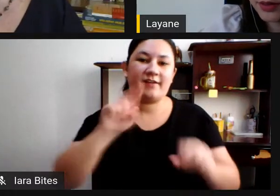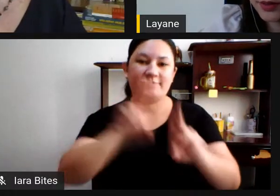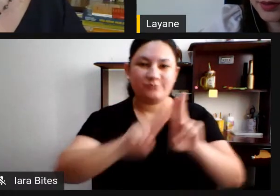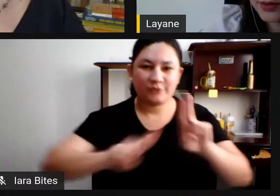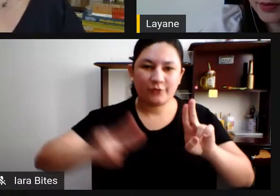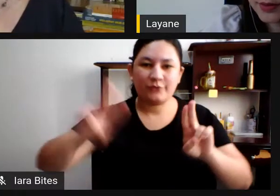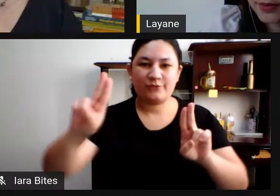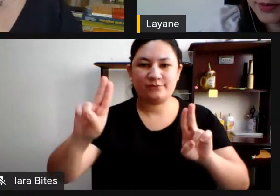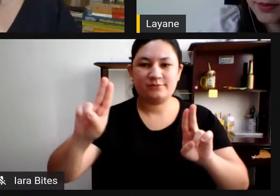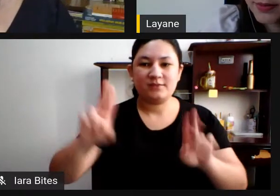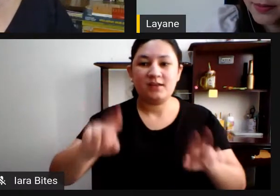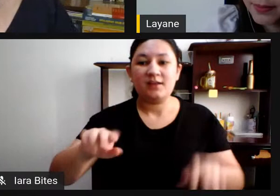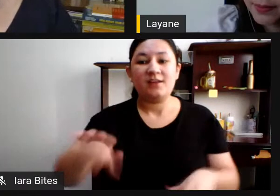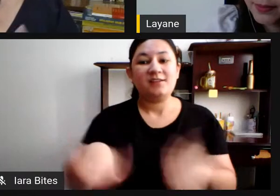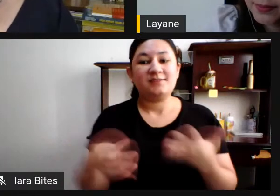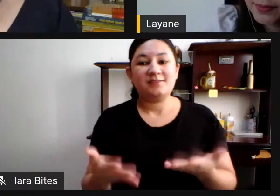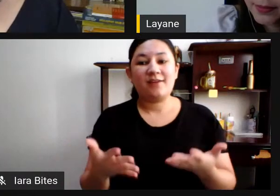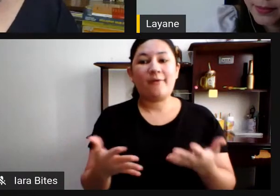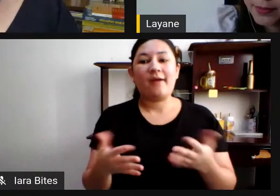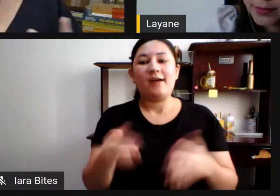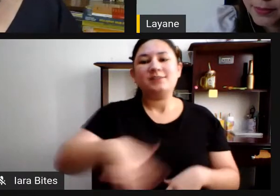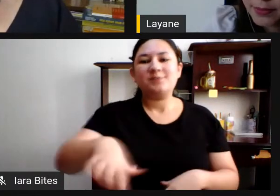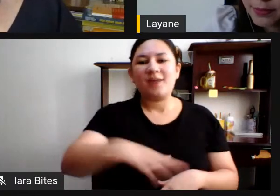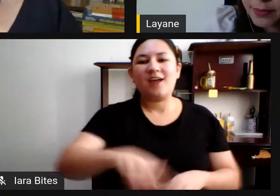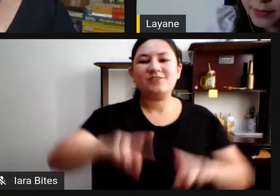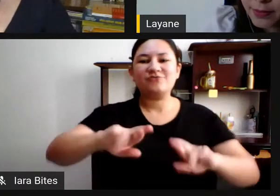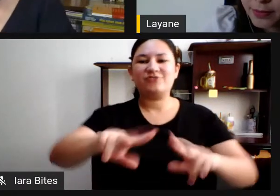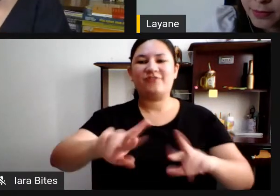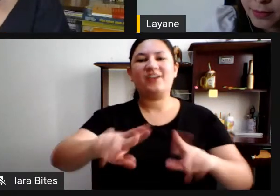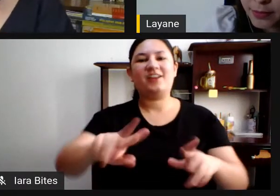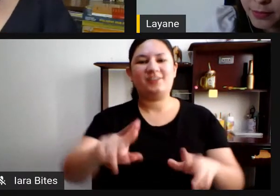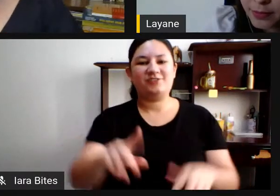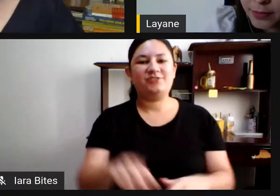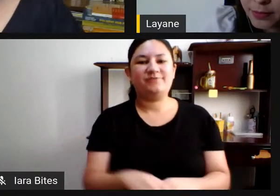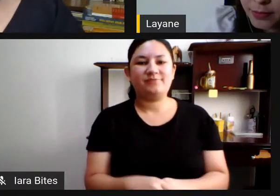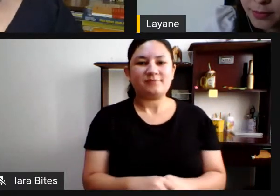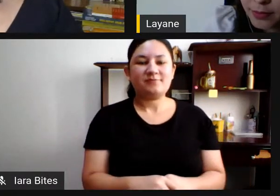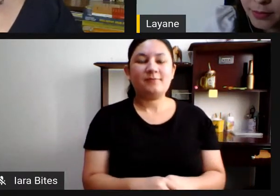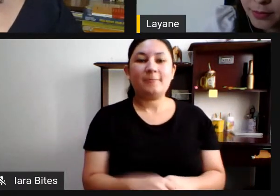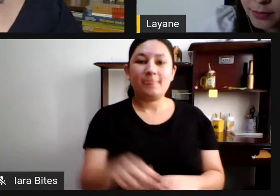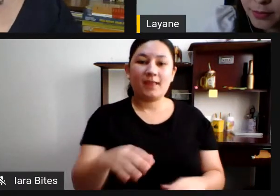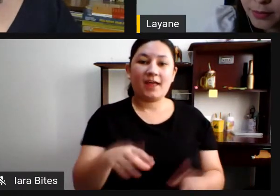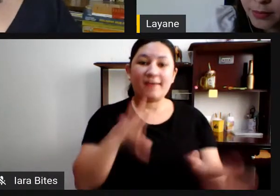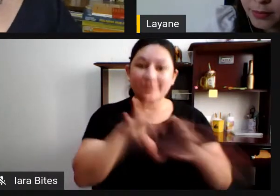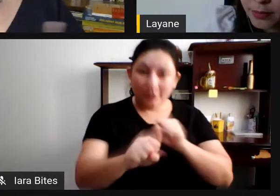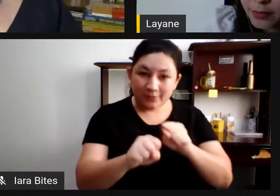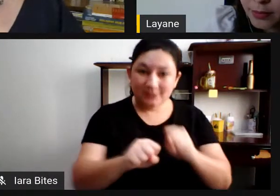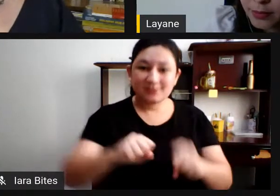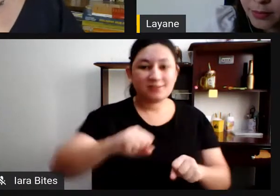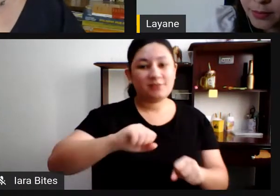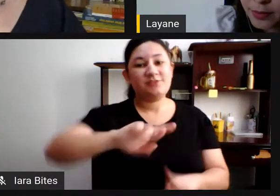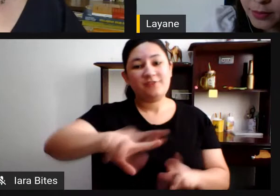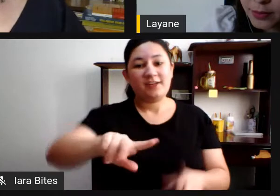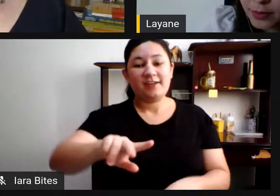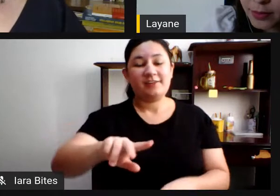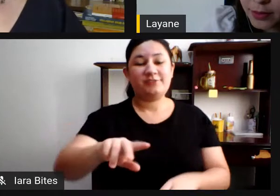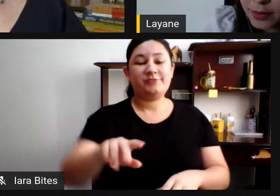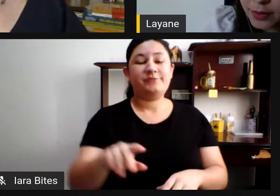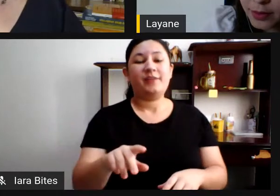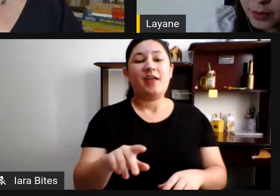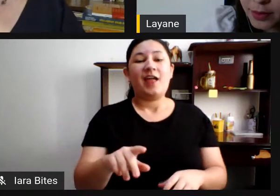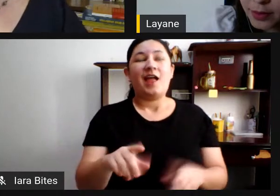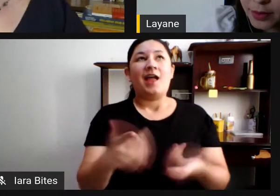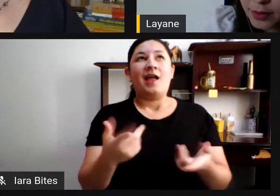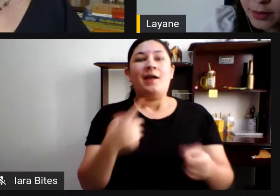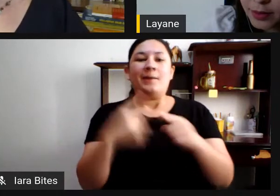diferentes e que respondem por espaços de formações diferentes não é só porque um é diferente do outro eles